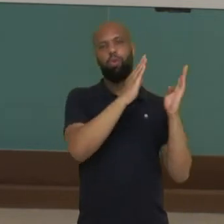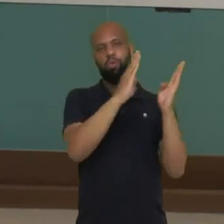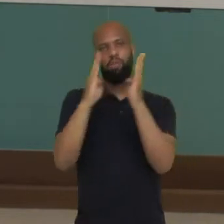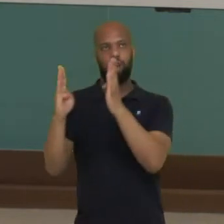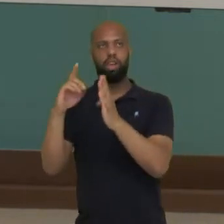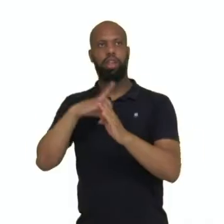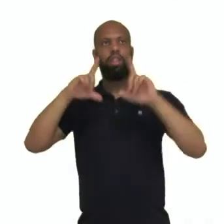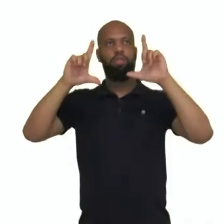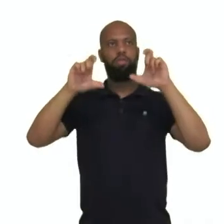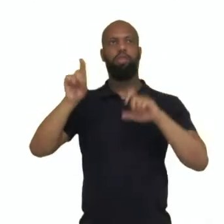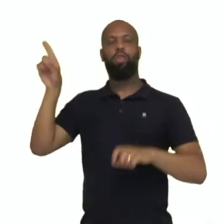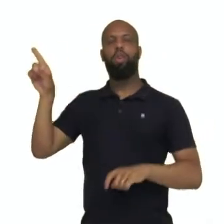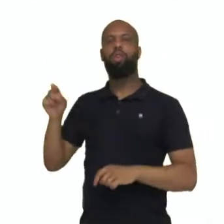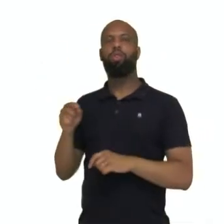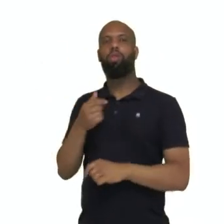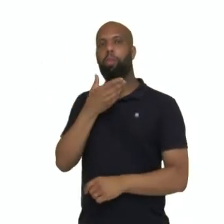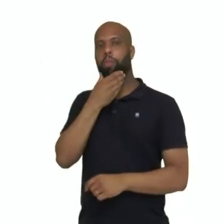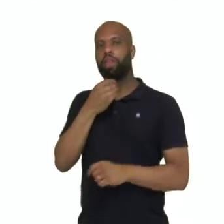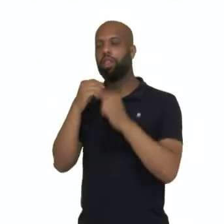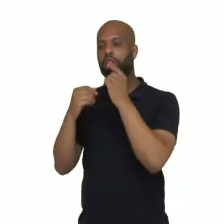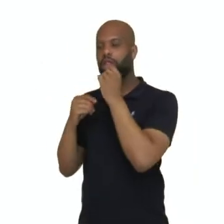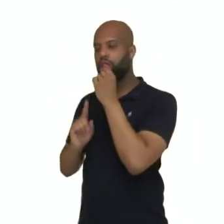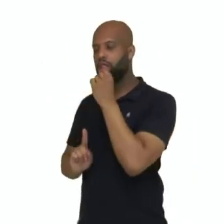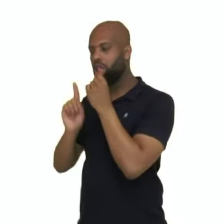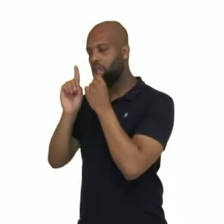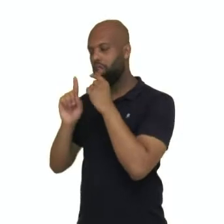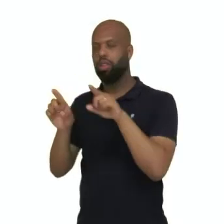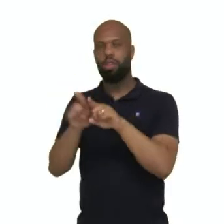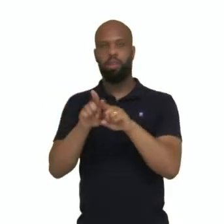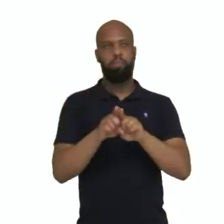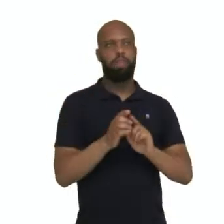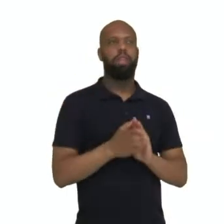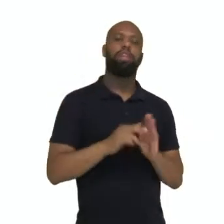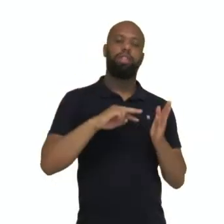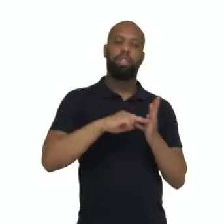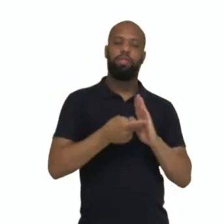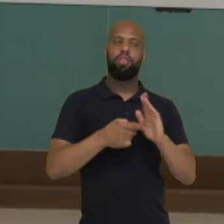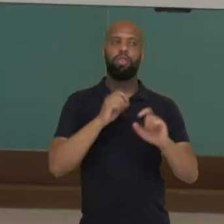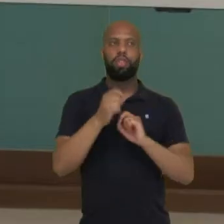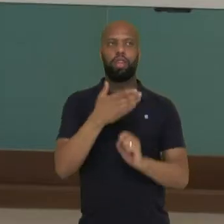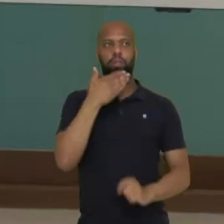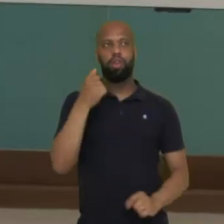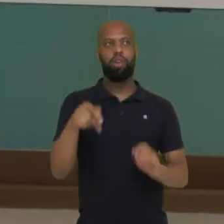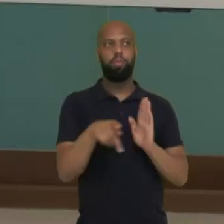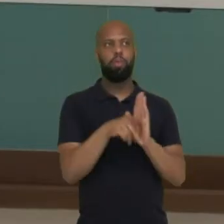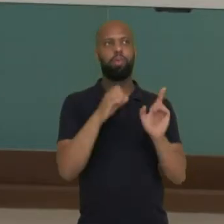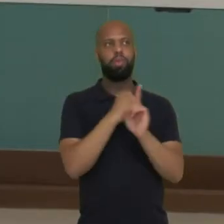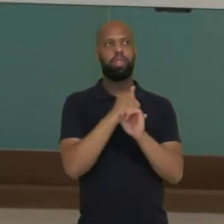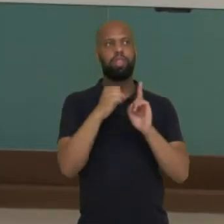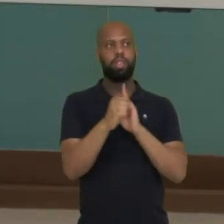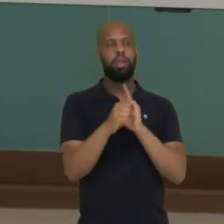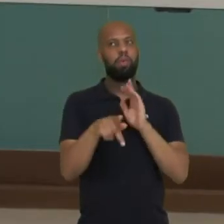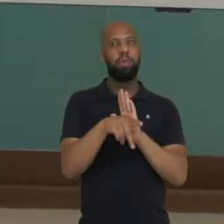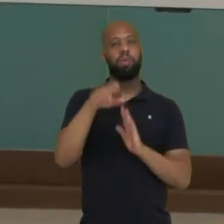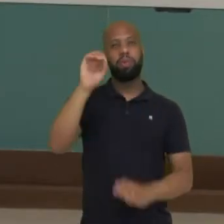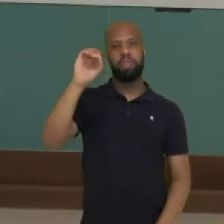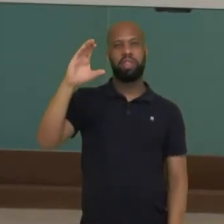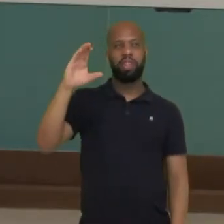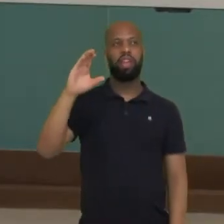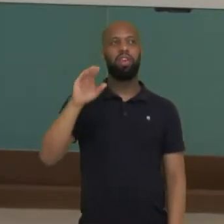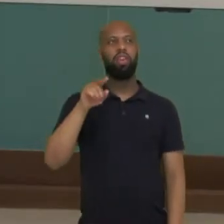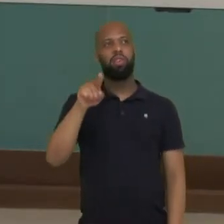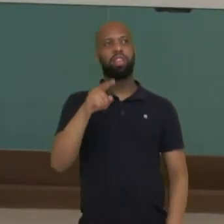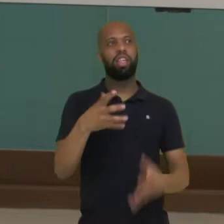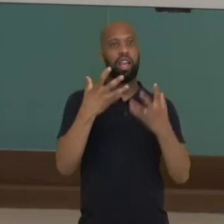uma foto do menino tendo o lábio furado. Ou seja, é melhor na nossa sociedade ocidental